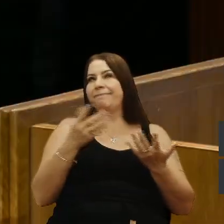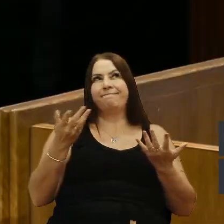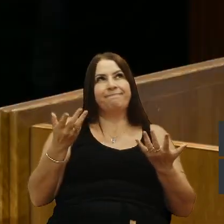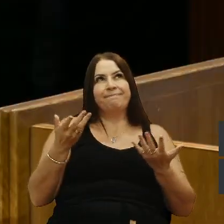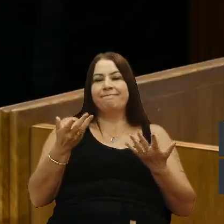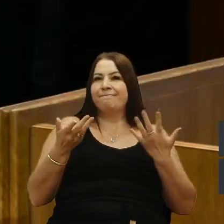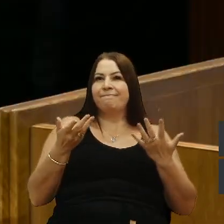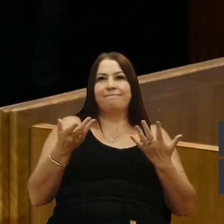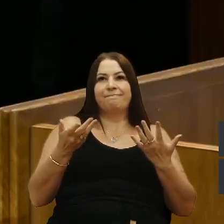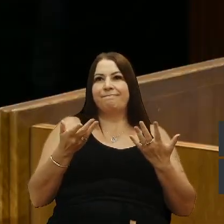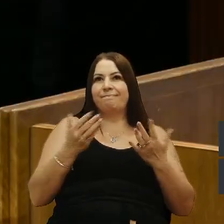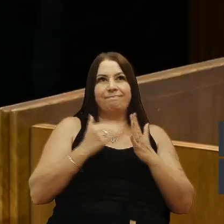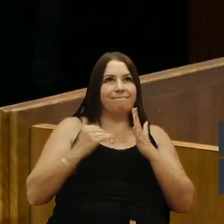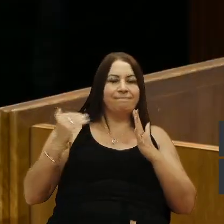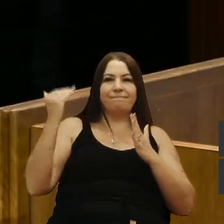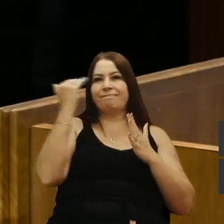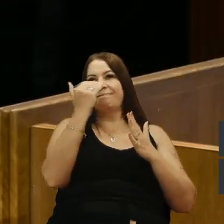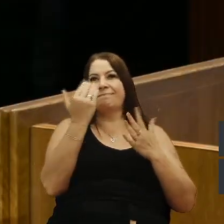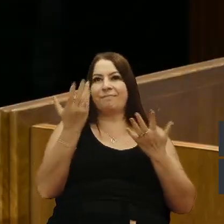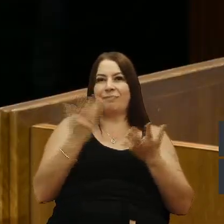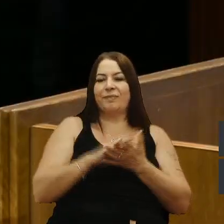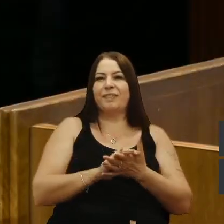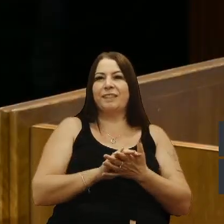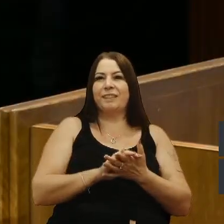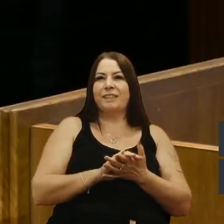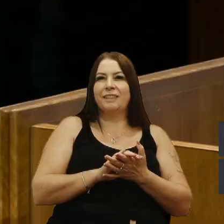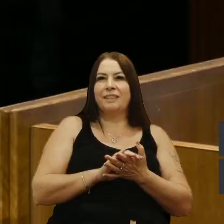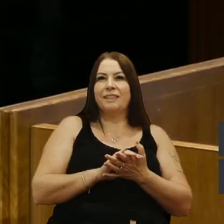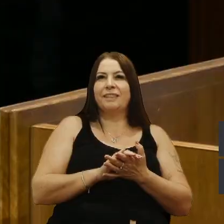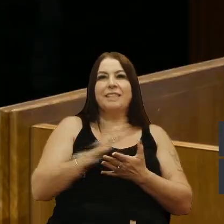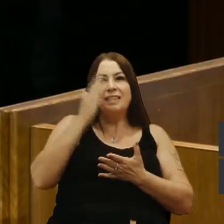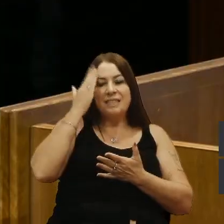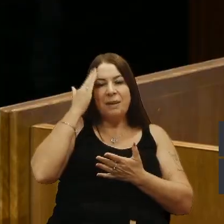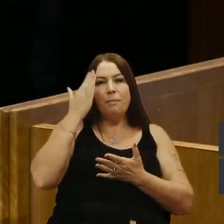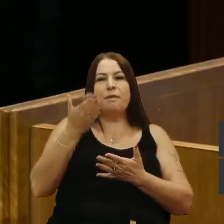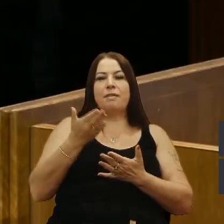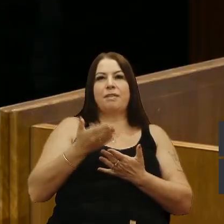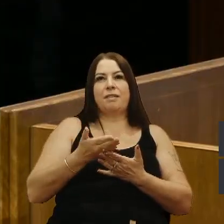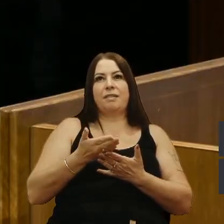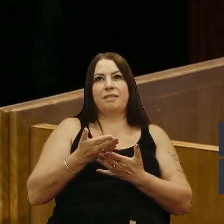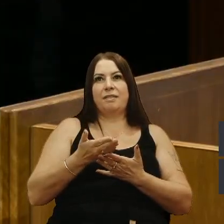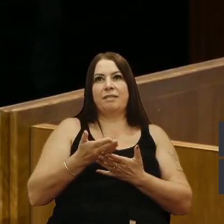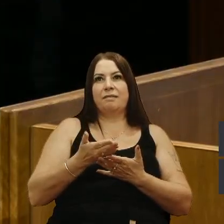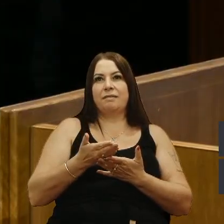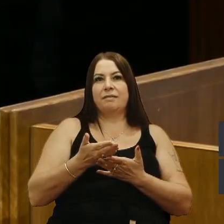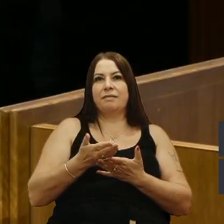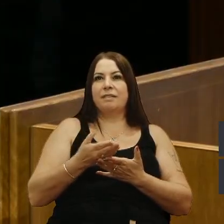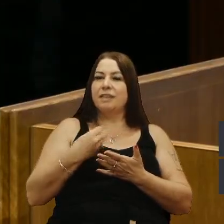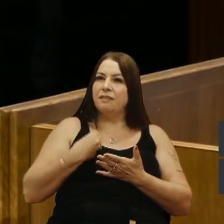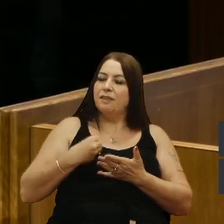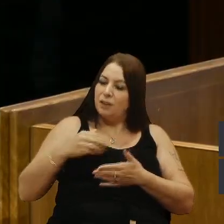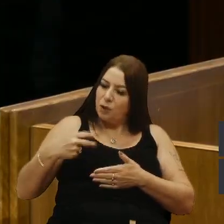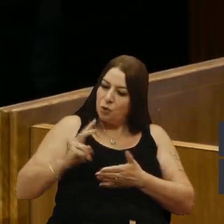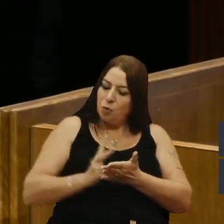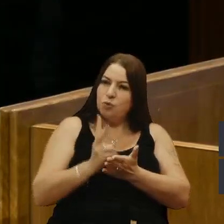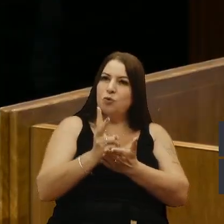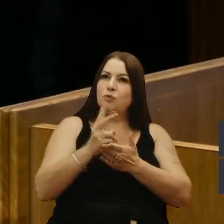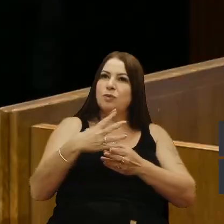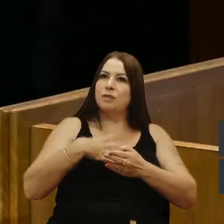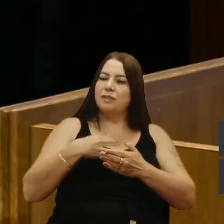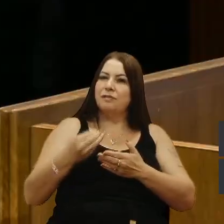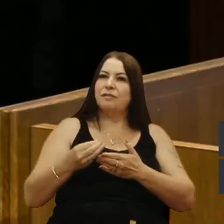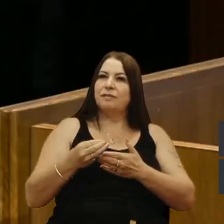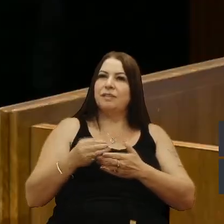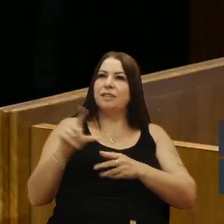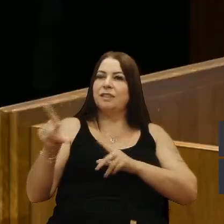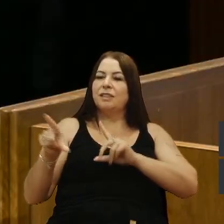é o ápice no sentido de saber que a vida anda e os filhos